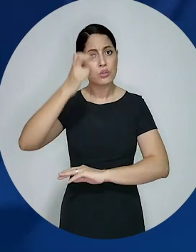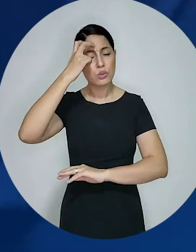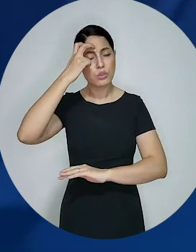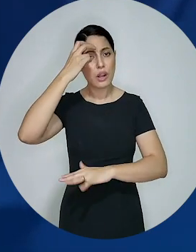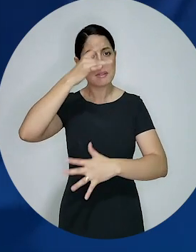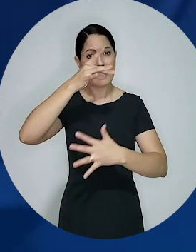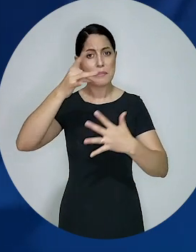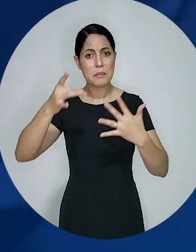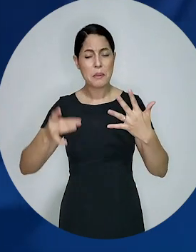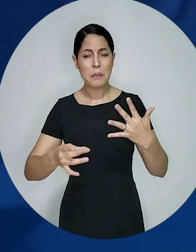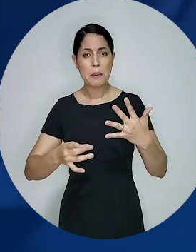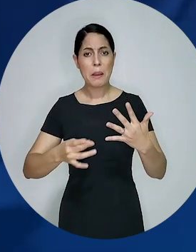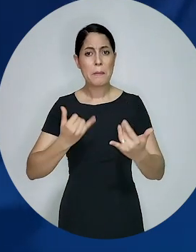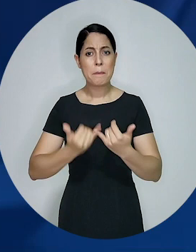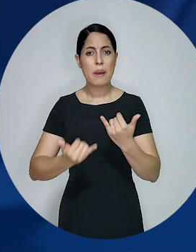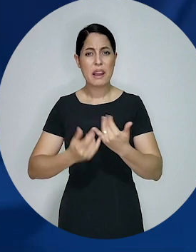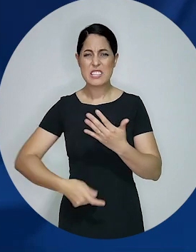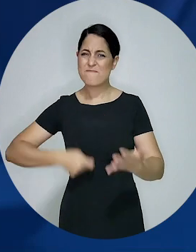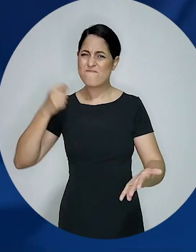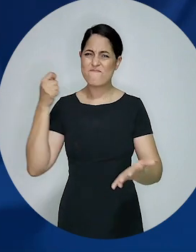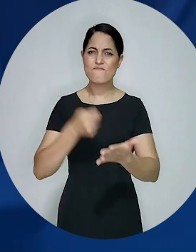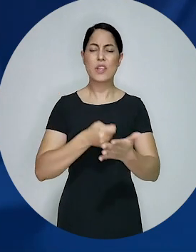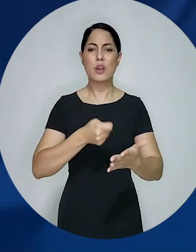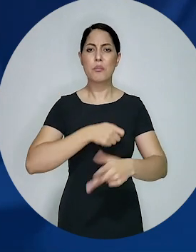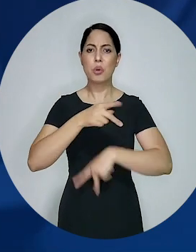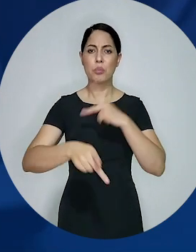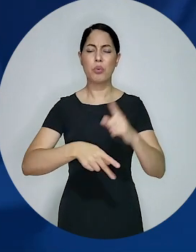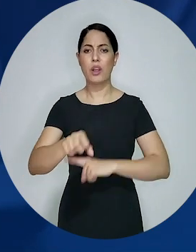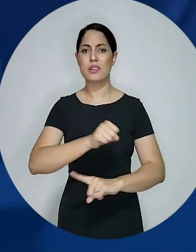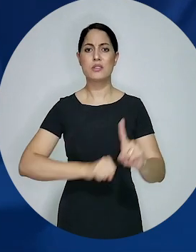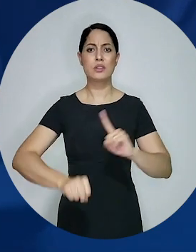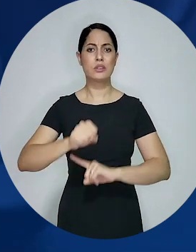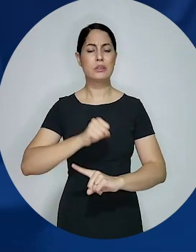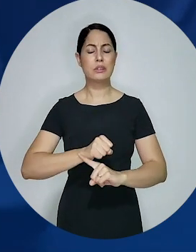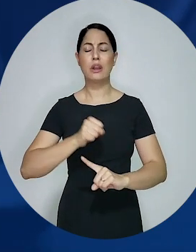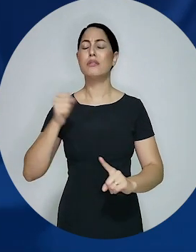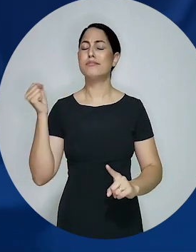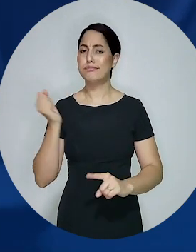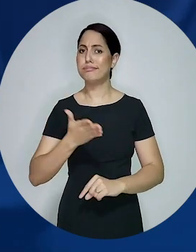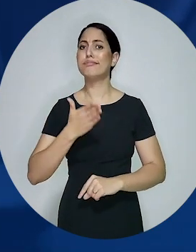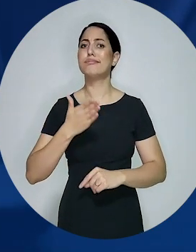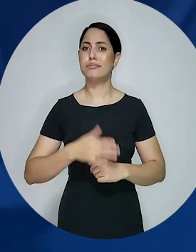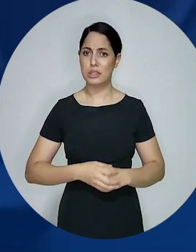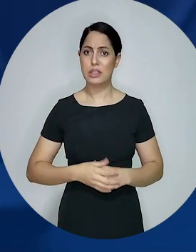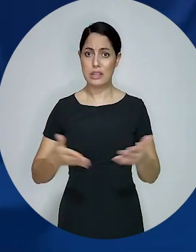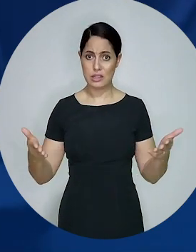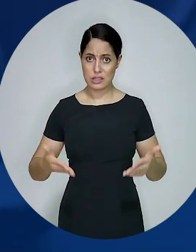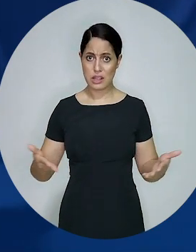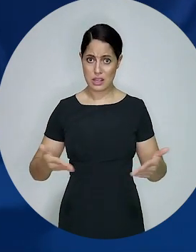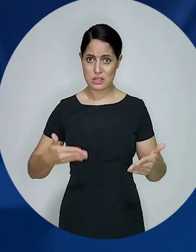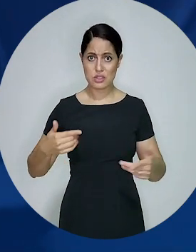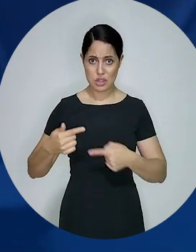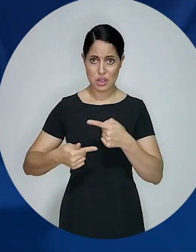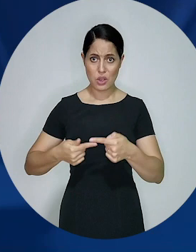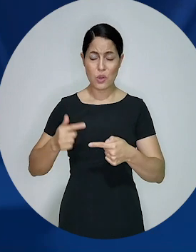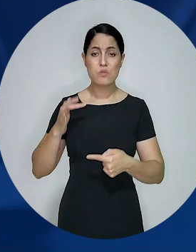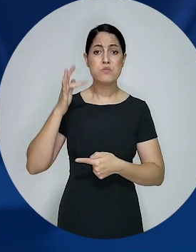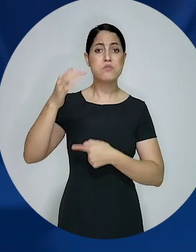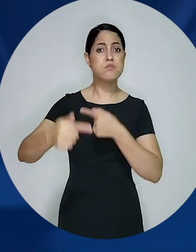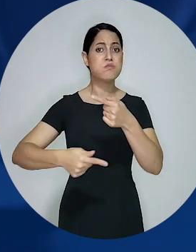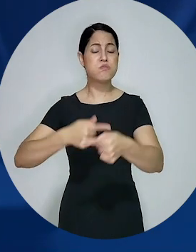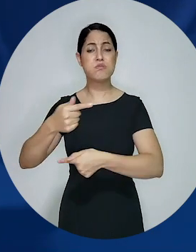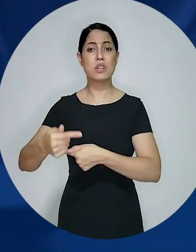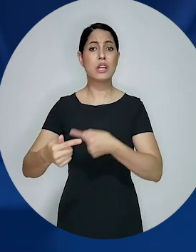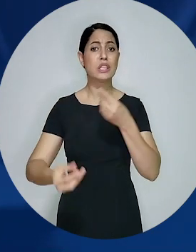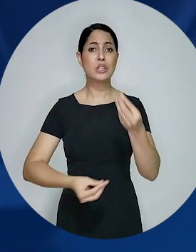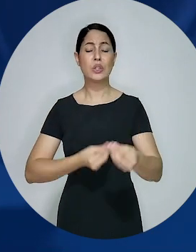direitos culturais são severos e atingem toda a sociedade, tanto desta quanto das futuras gerações.